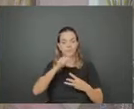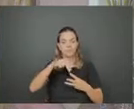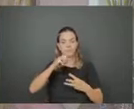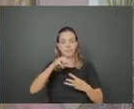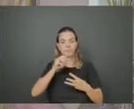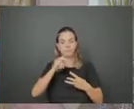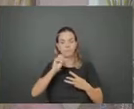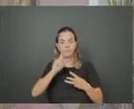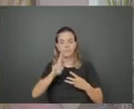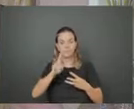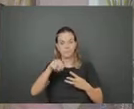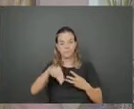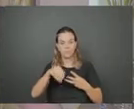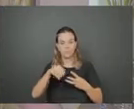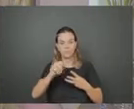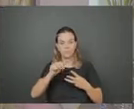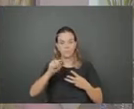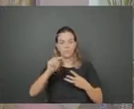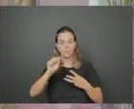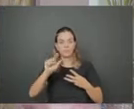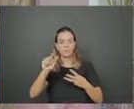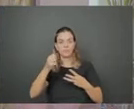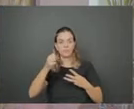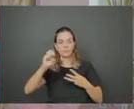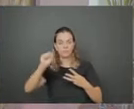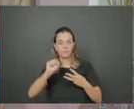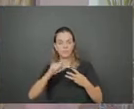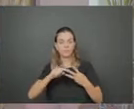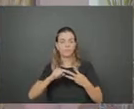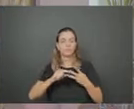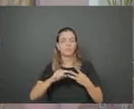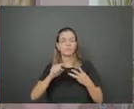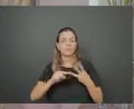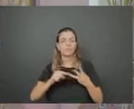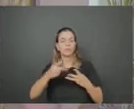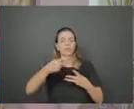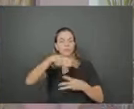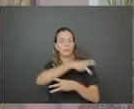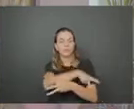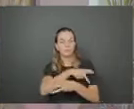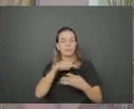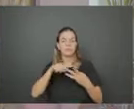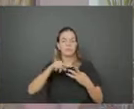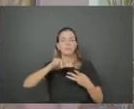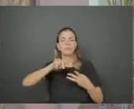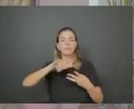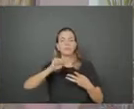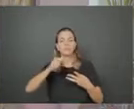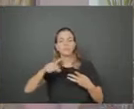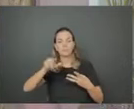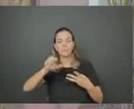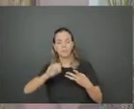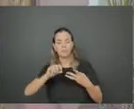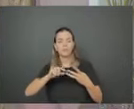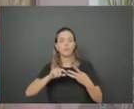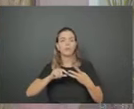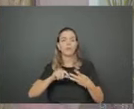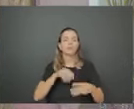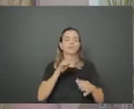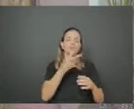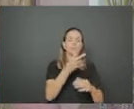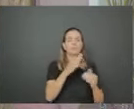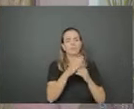e na Rua Itupava, entre as 18 horas e as 3 da manhã, operação envolvendo